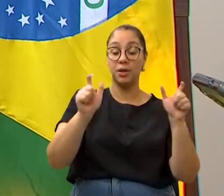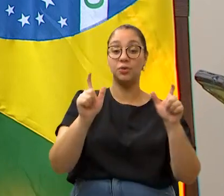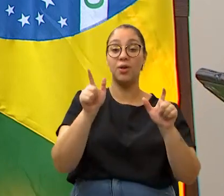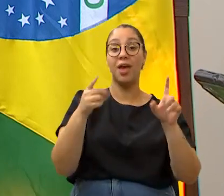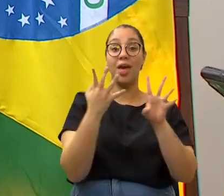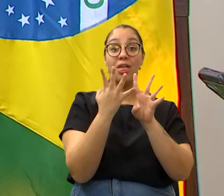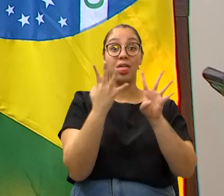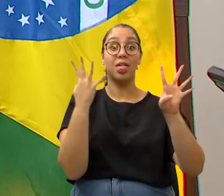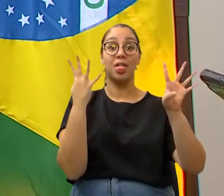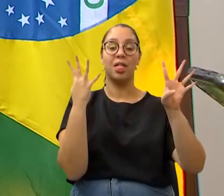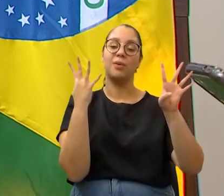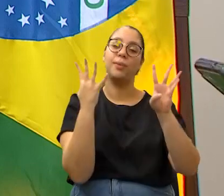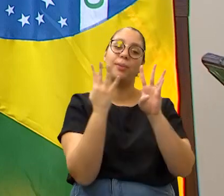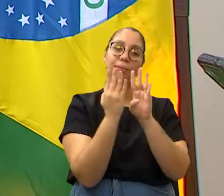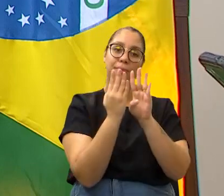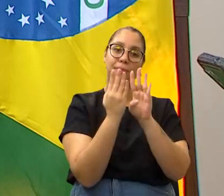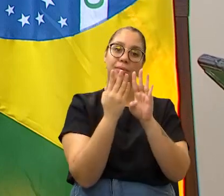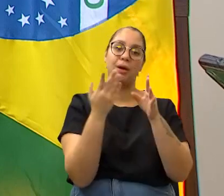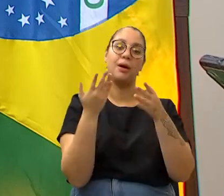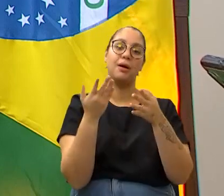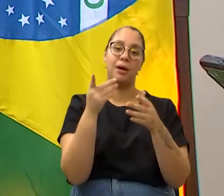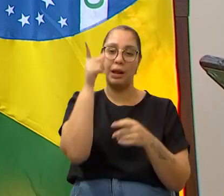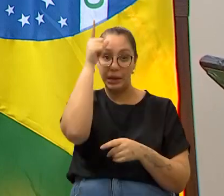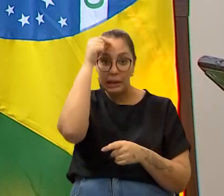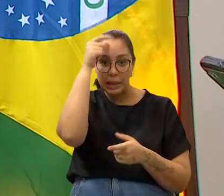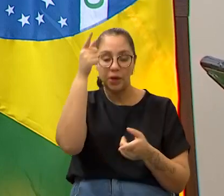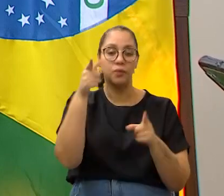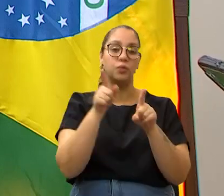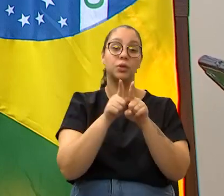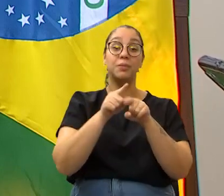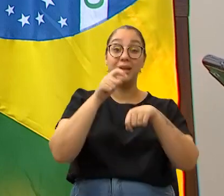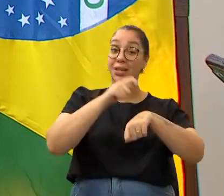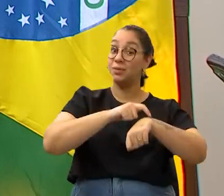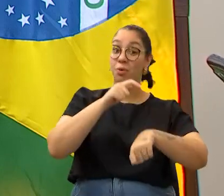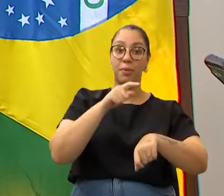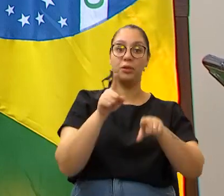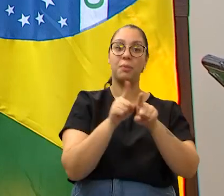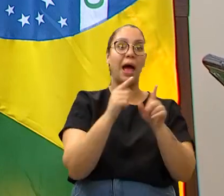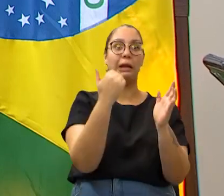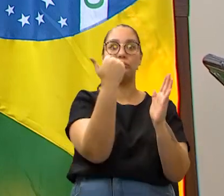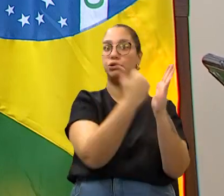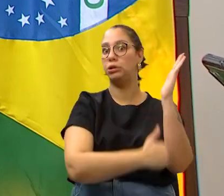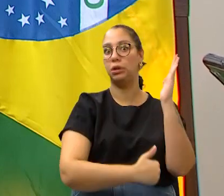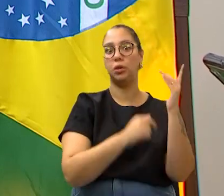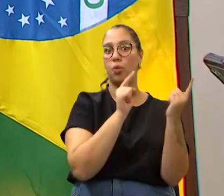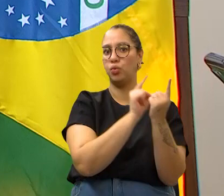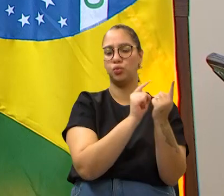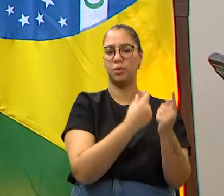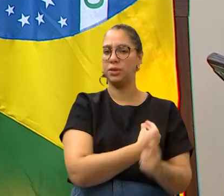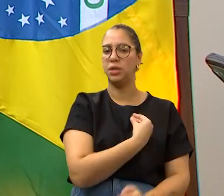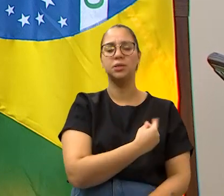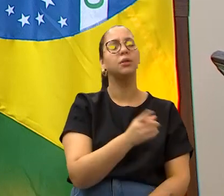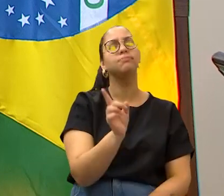a fila de espera. Nesse momento, não está se eliminando a consulta presencial,